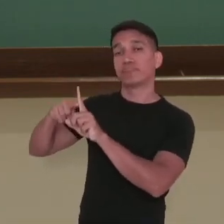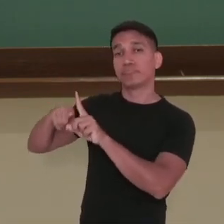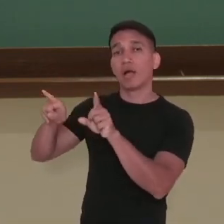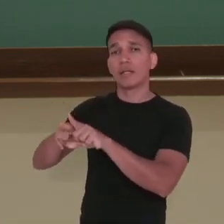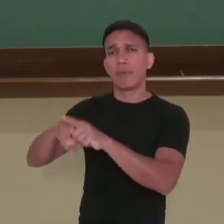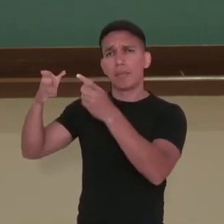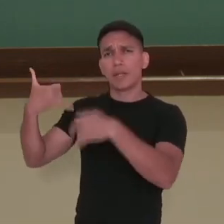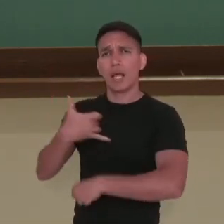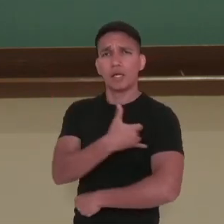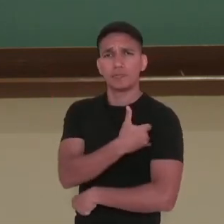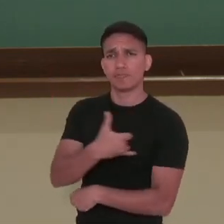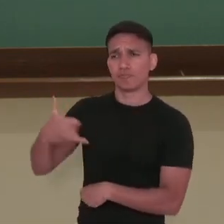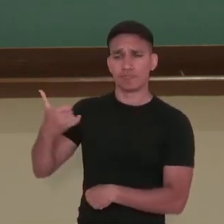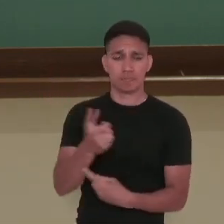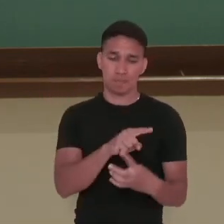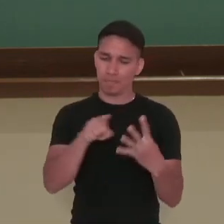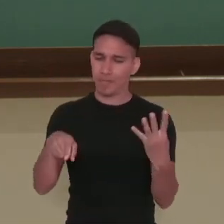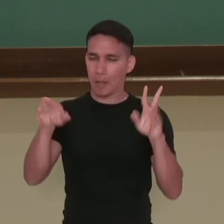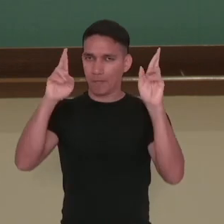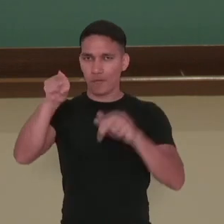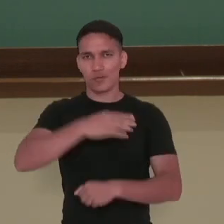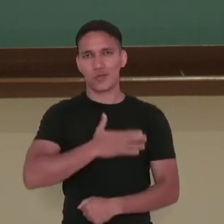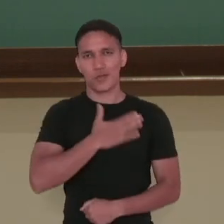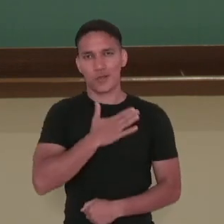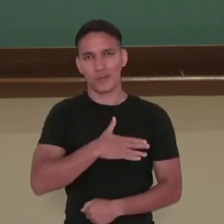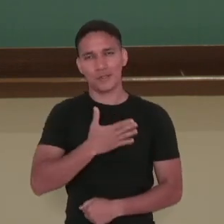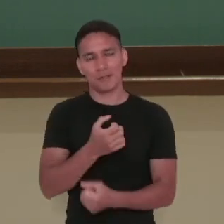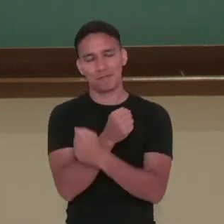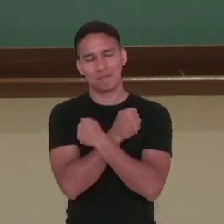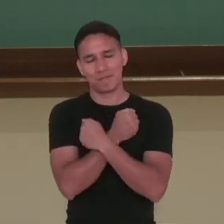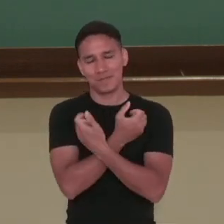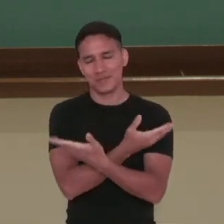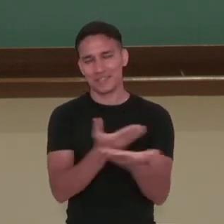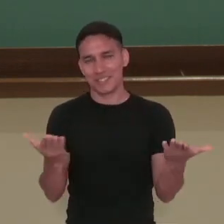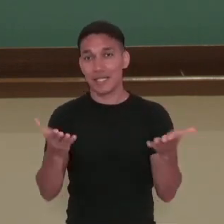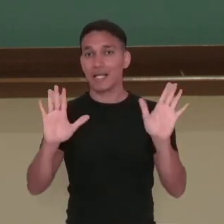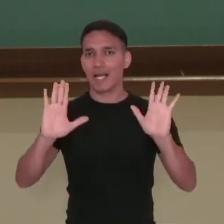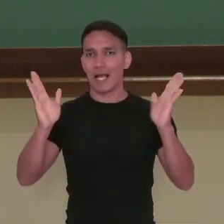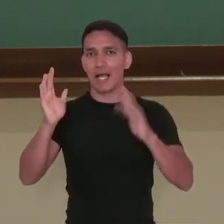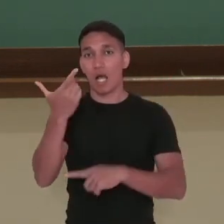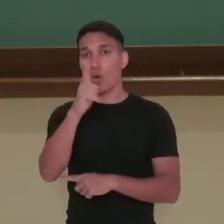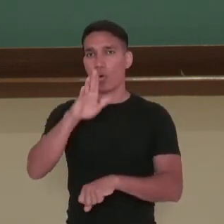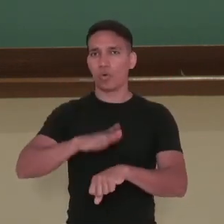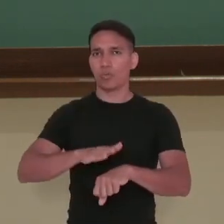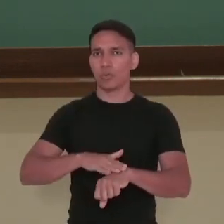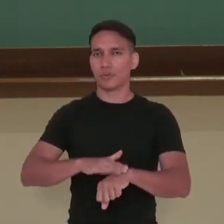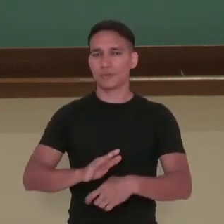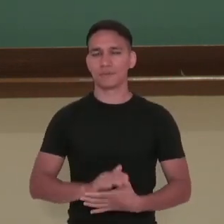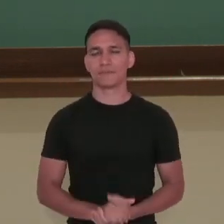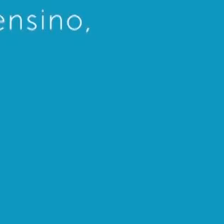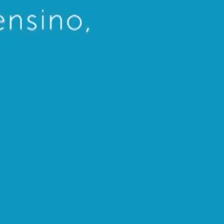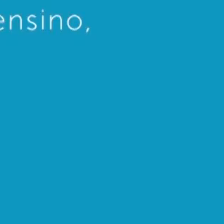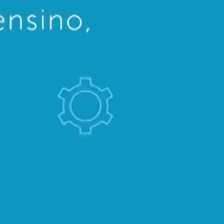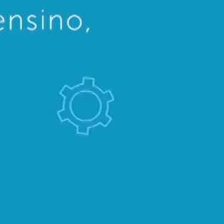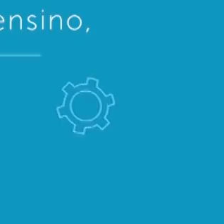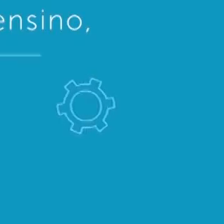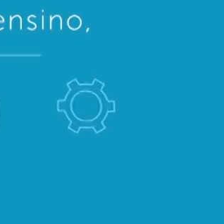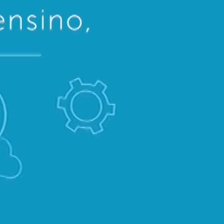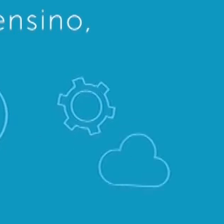dos termômetros. Pessoal, eu espero que vocês tenham gostado. Um forte abraço e até uma outra oportunidade.